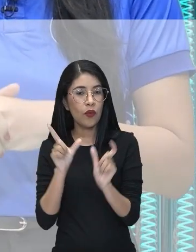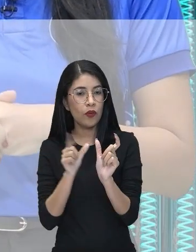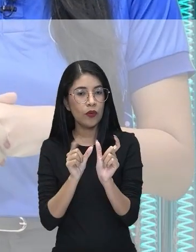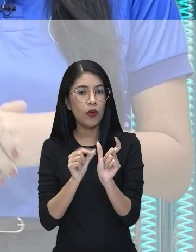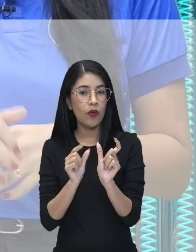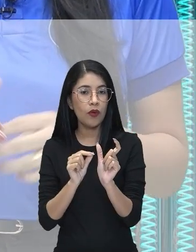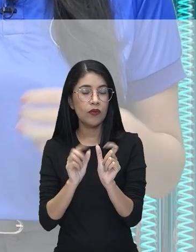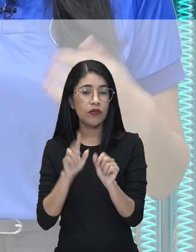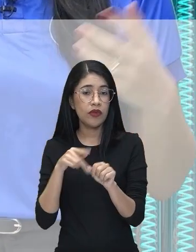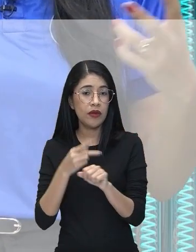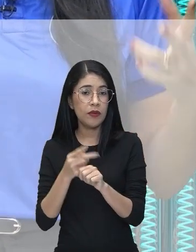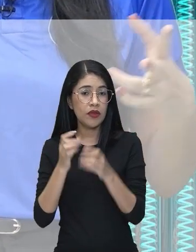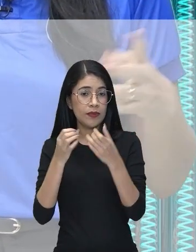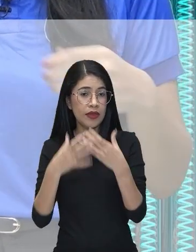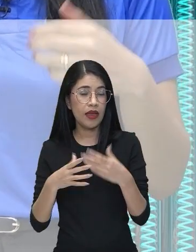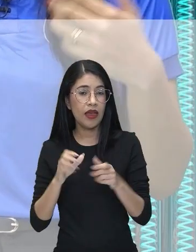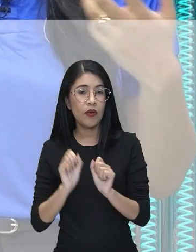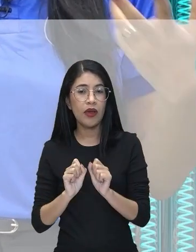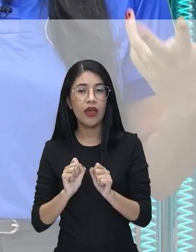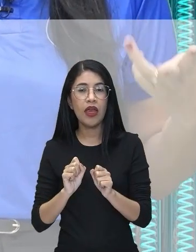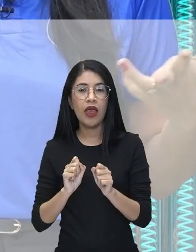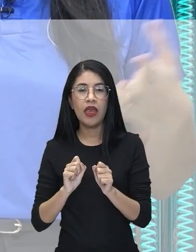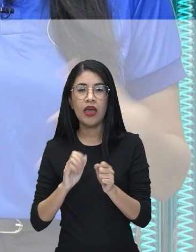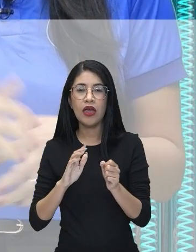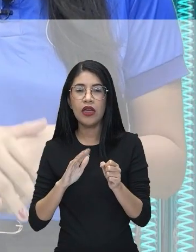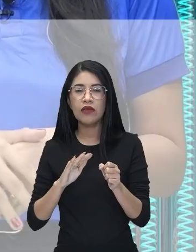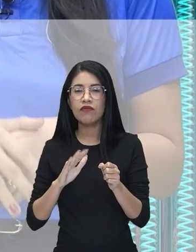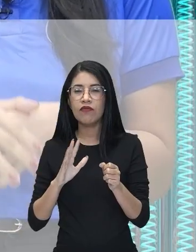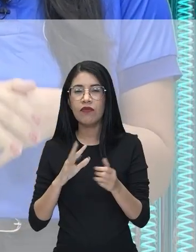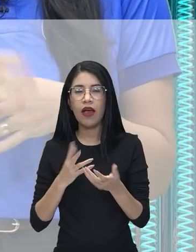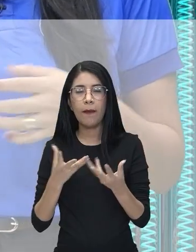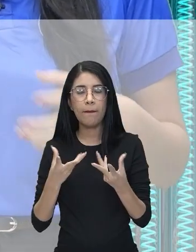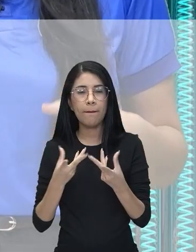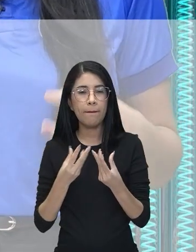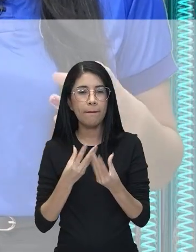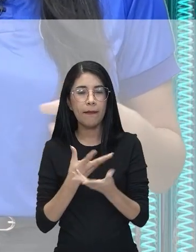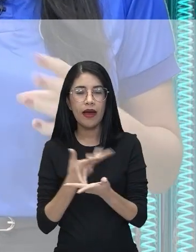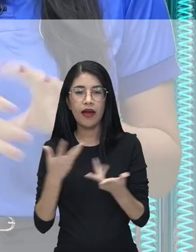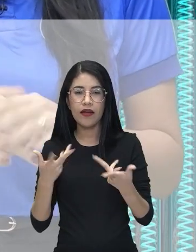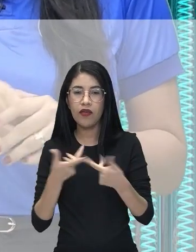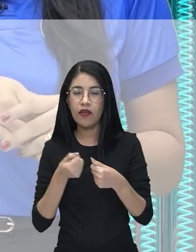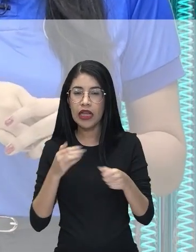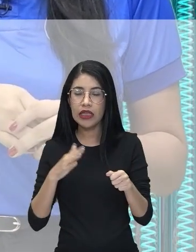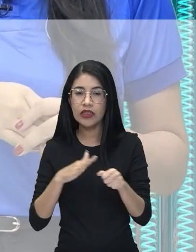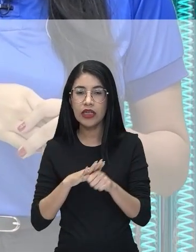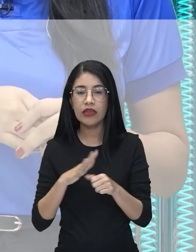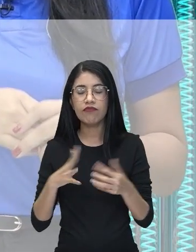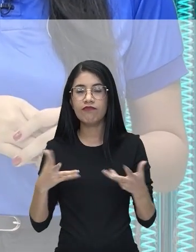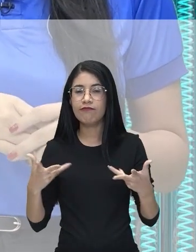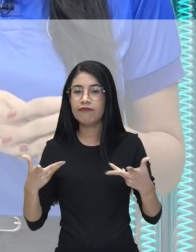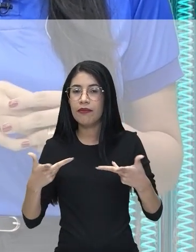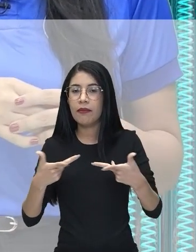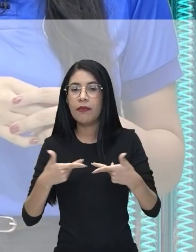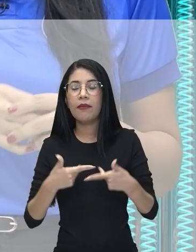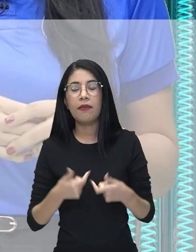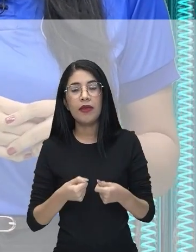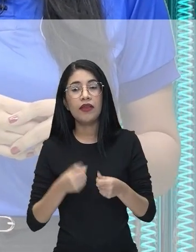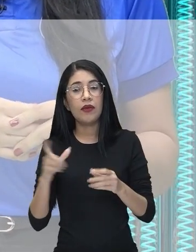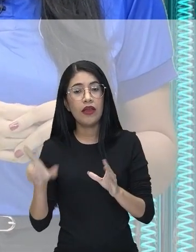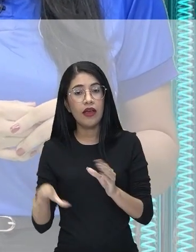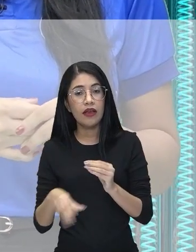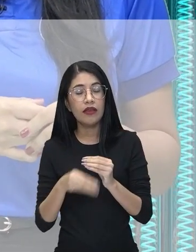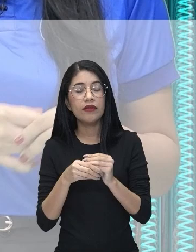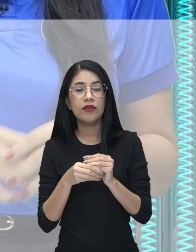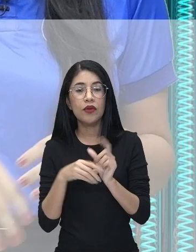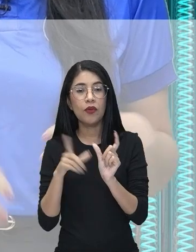ele significa cheio de maravilha, né? Algo que é maravilhoso. Então, ele foi acrescentado